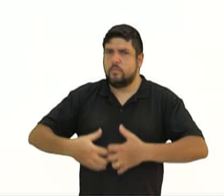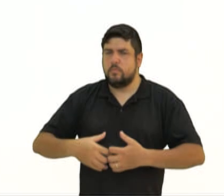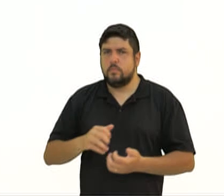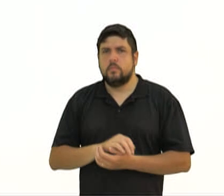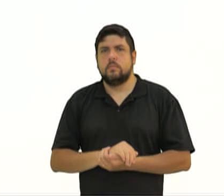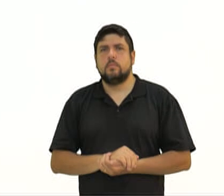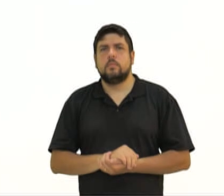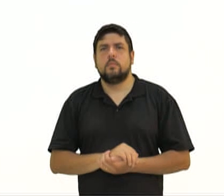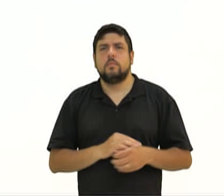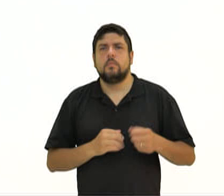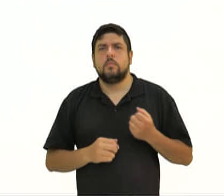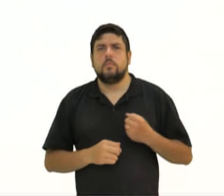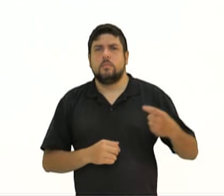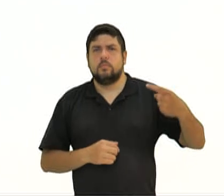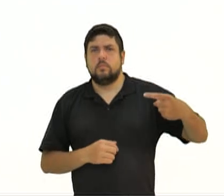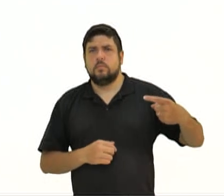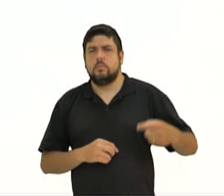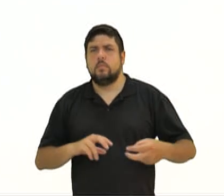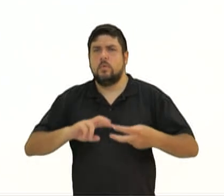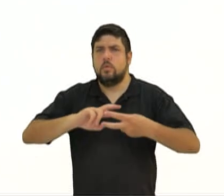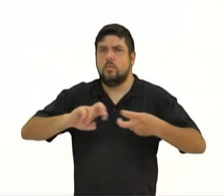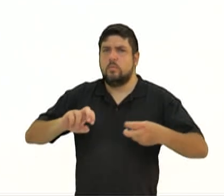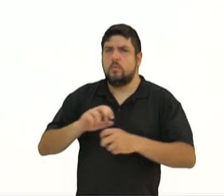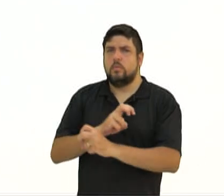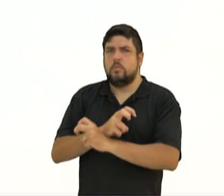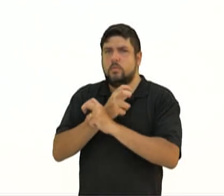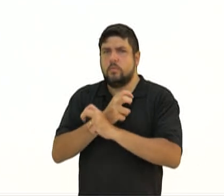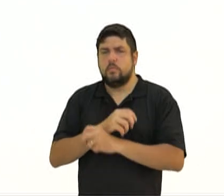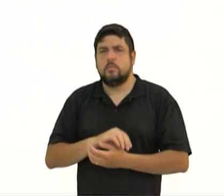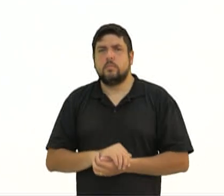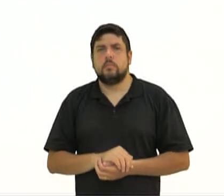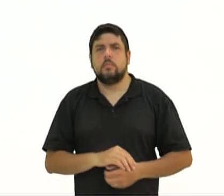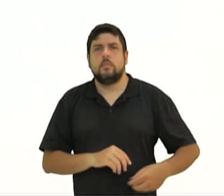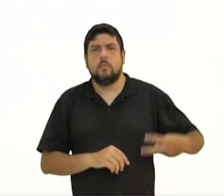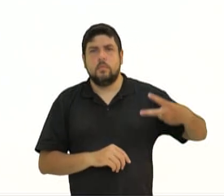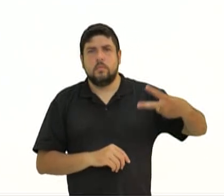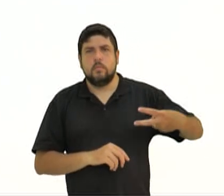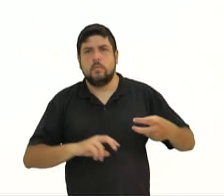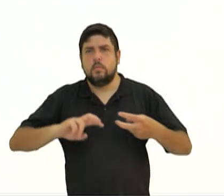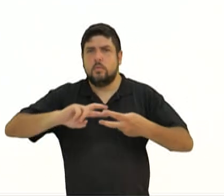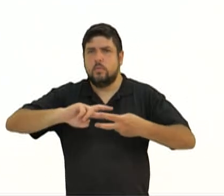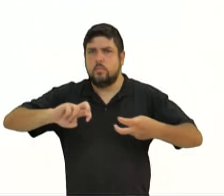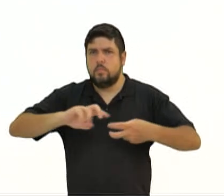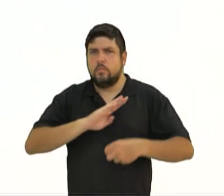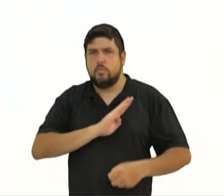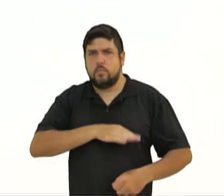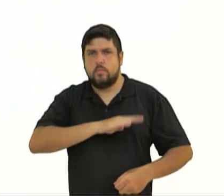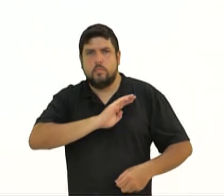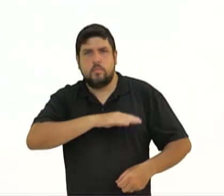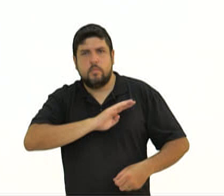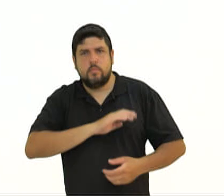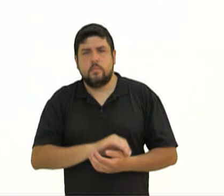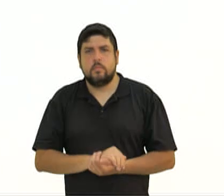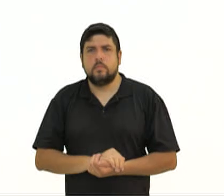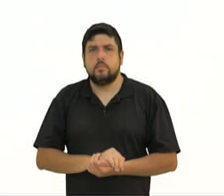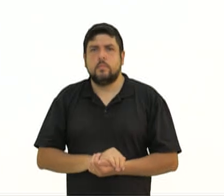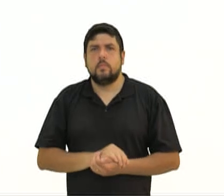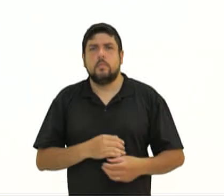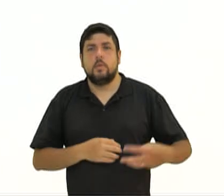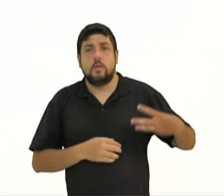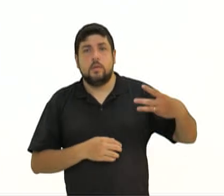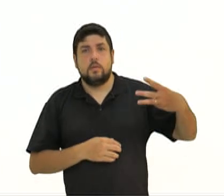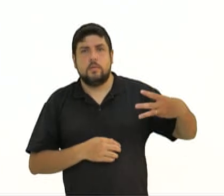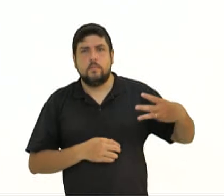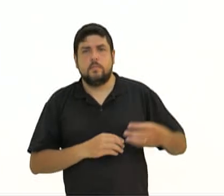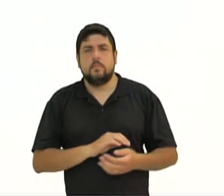romano, músculo estriado esquelético. 2 em número romano, músculo estriado cardíaco. 3 em